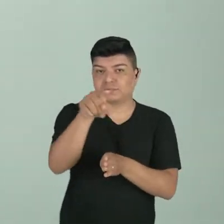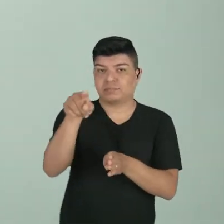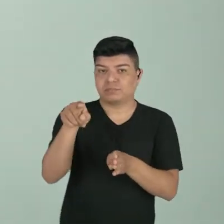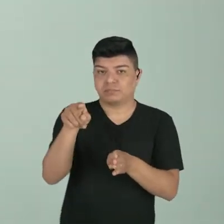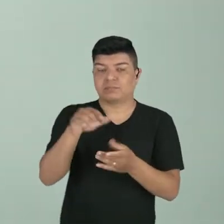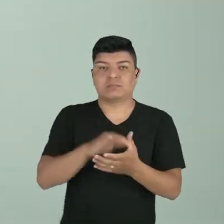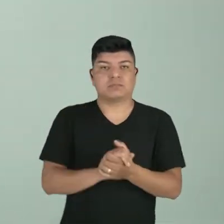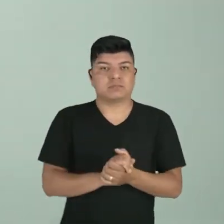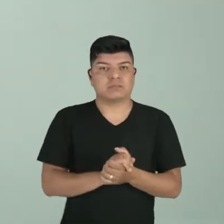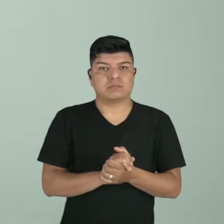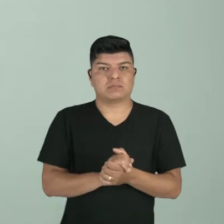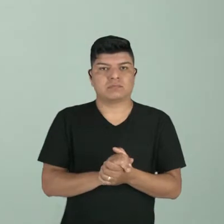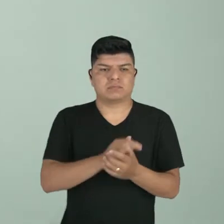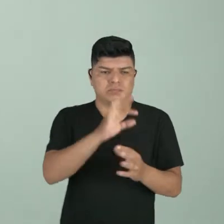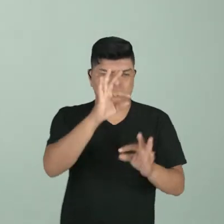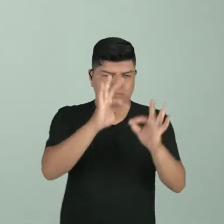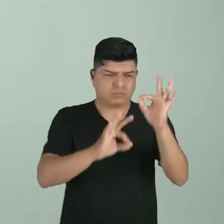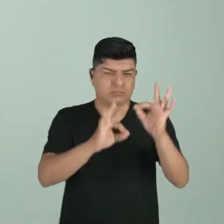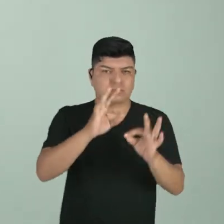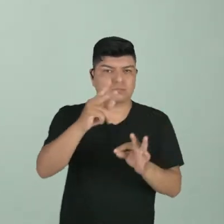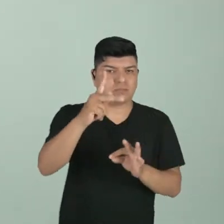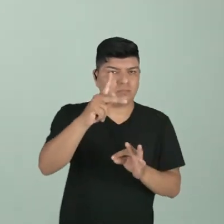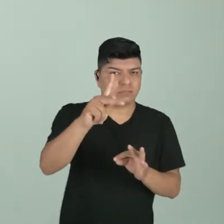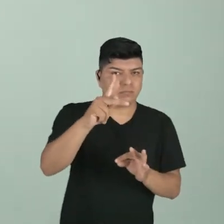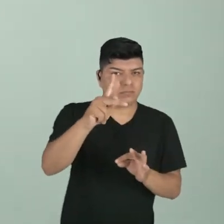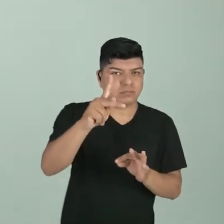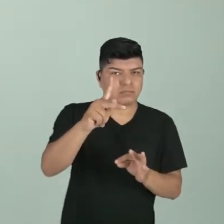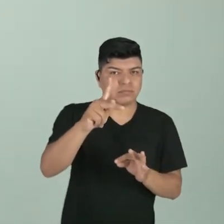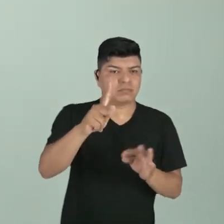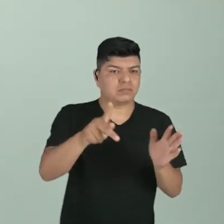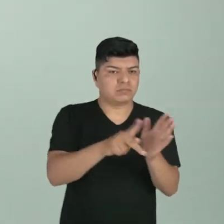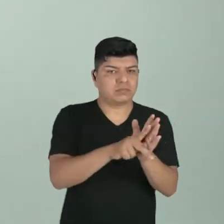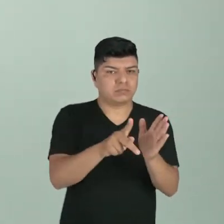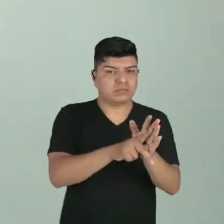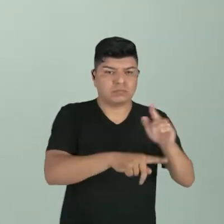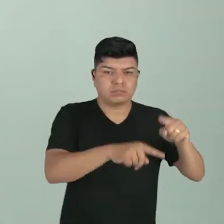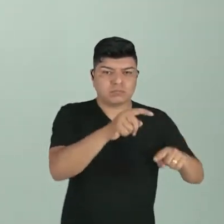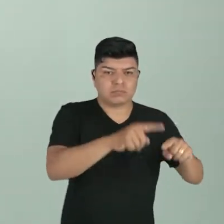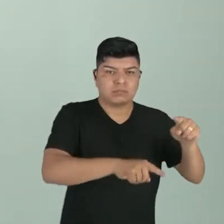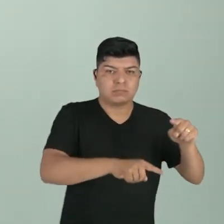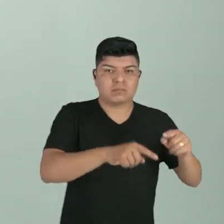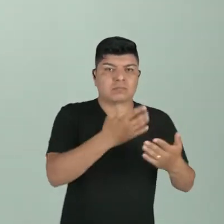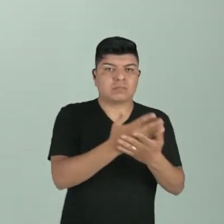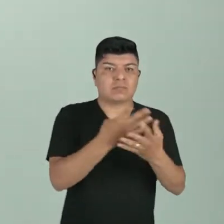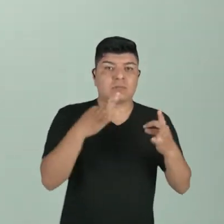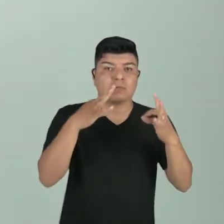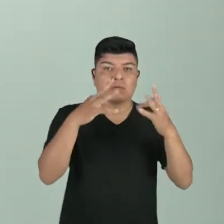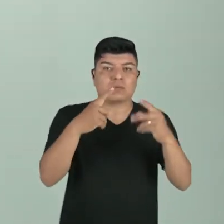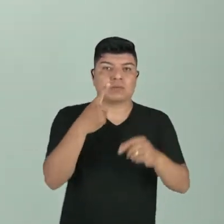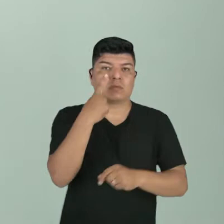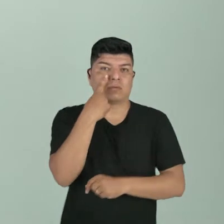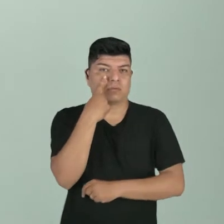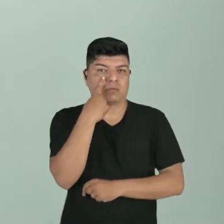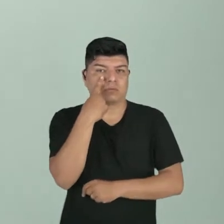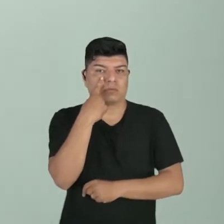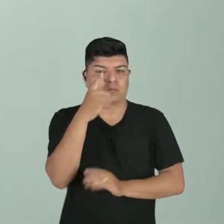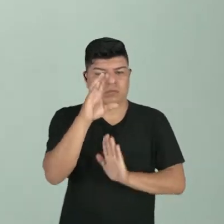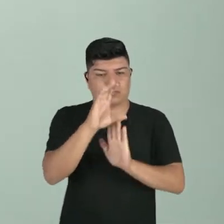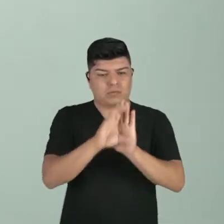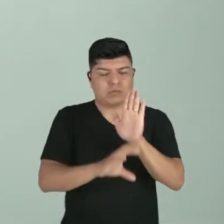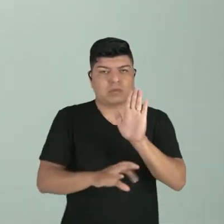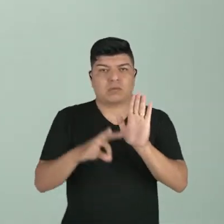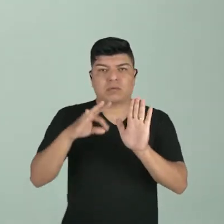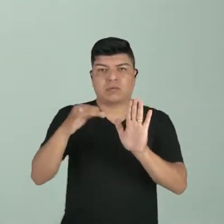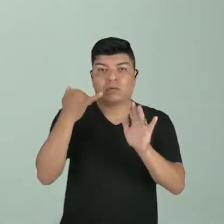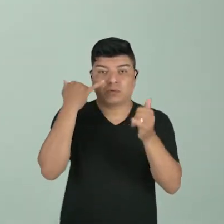você. Elabore o seu material de estudo, caro aluno. Tudo aquilo que você ouvir, todos os conceitos, todas